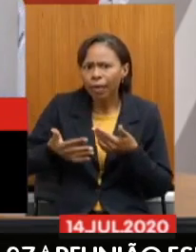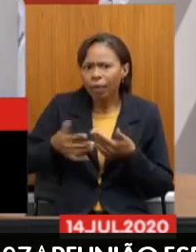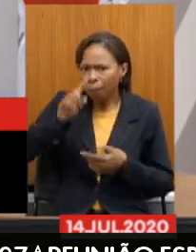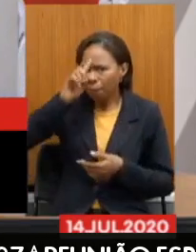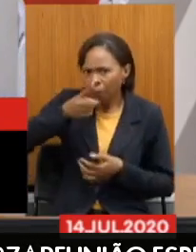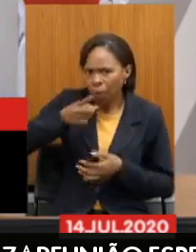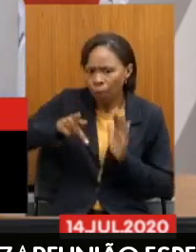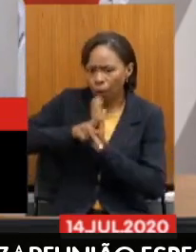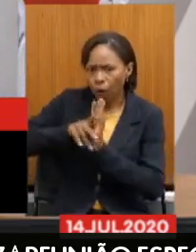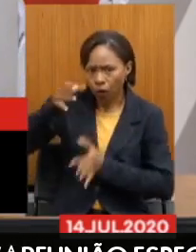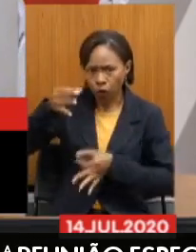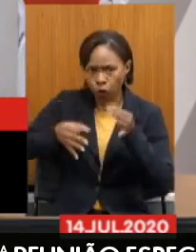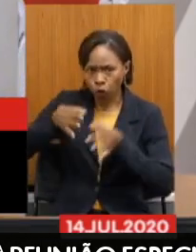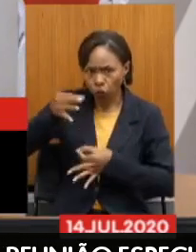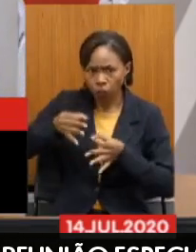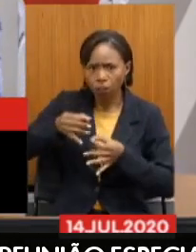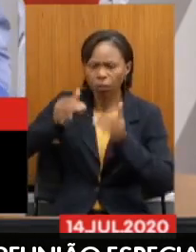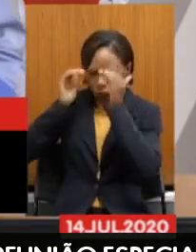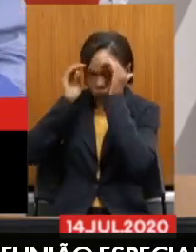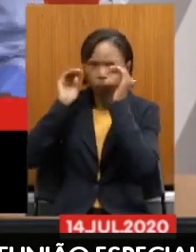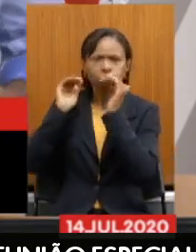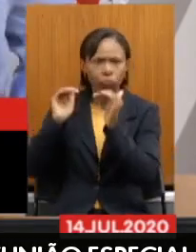cumprida durante essa pandemia.